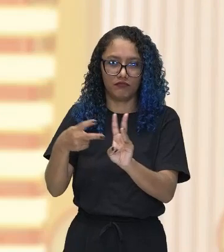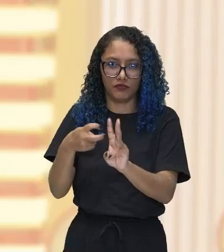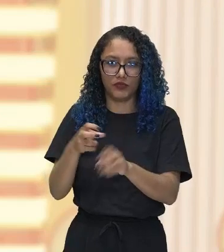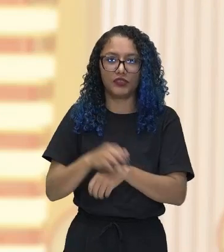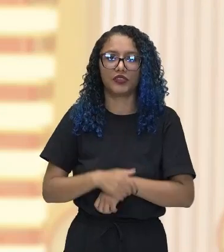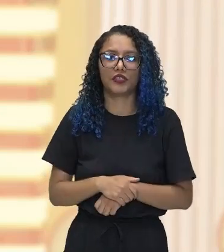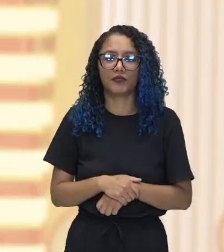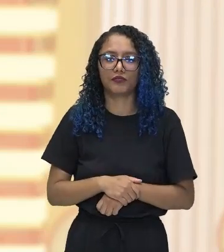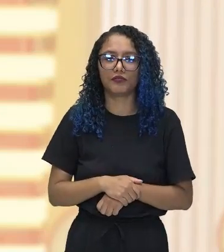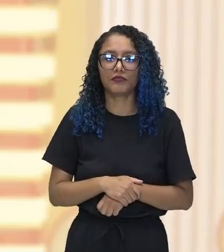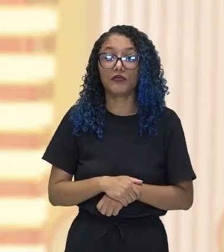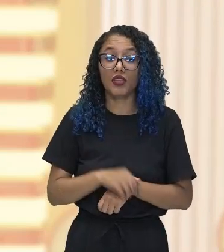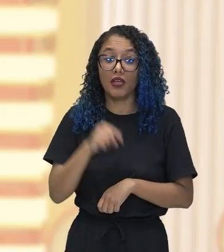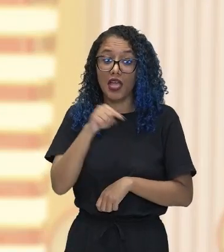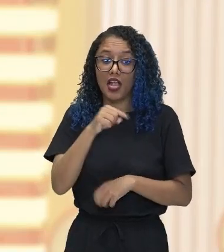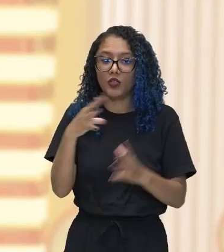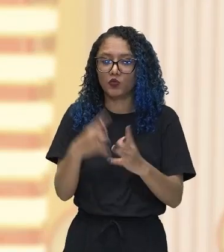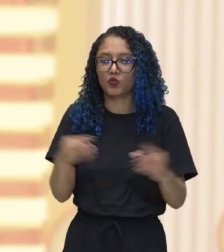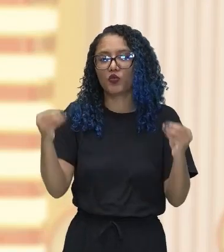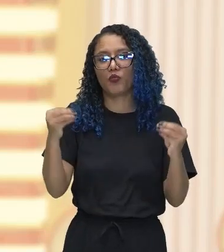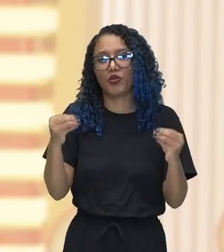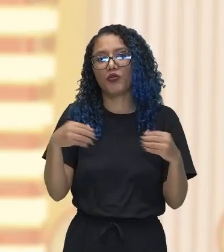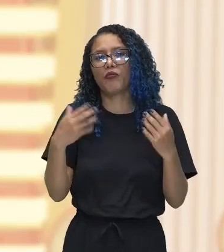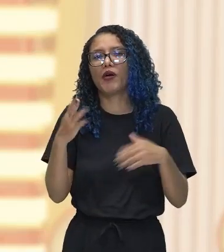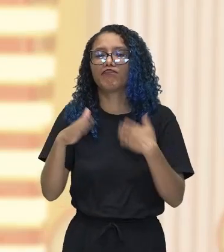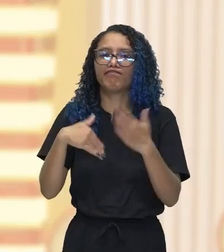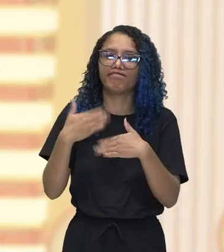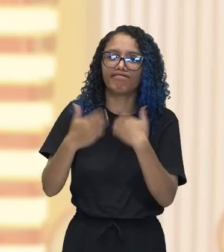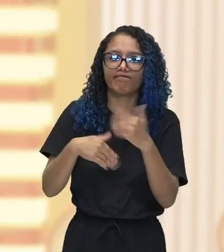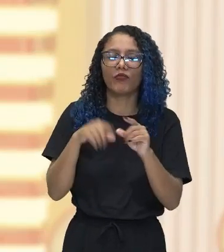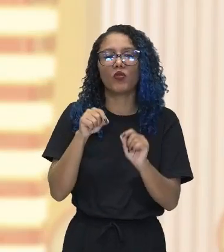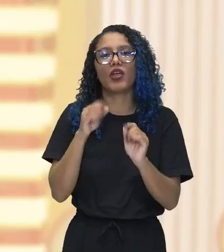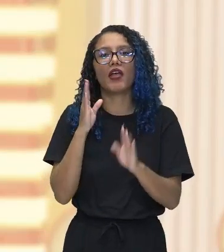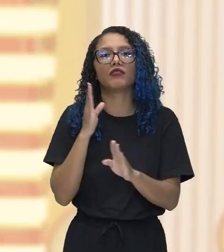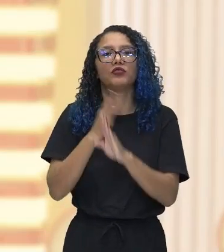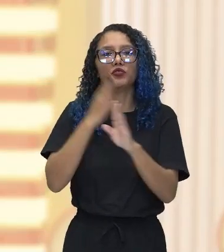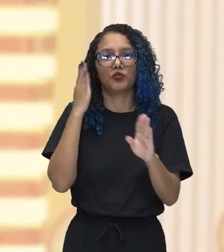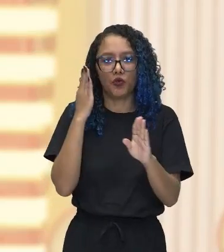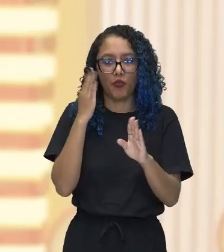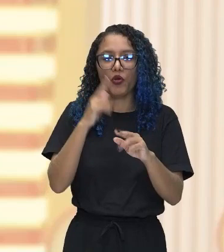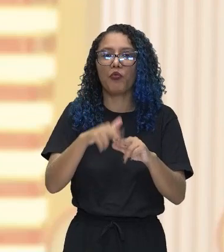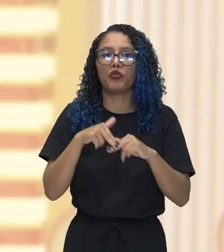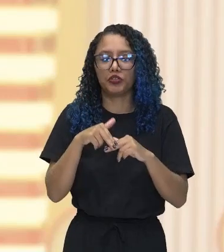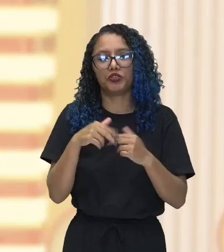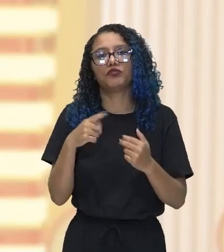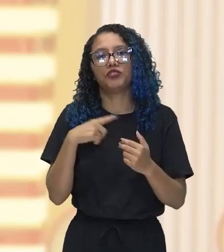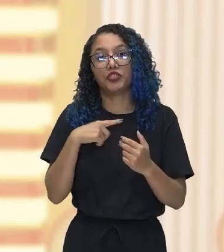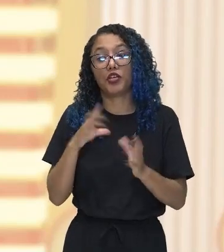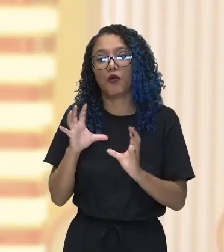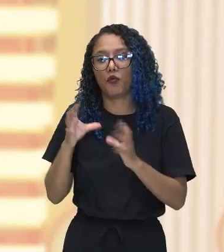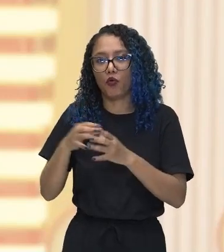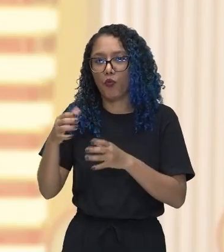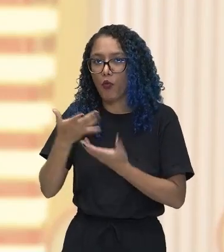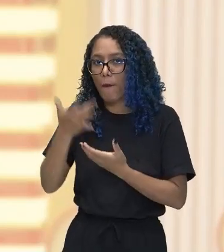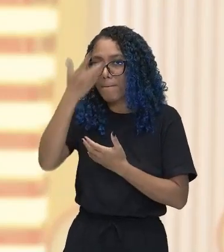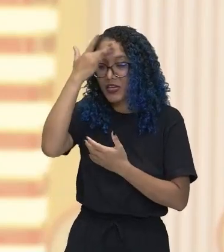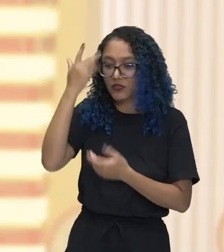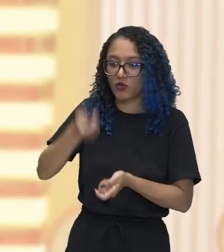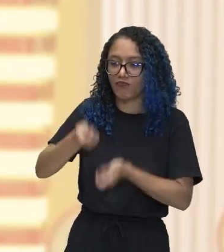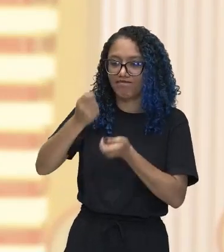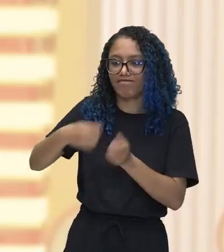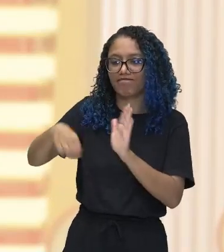alguns dias, né, o caso foi solucionado. Pessoas então aí ligadas, né, mesmo, a essa pesca